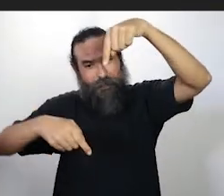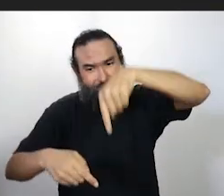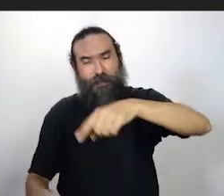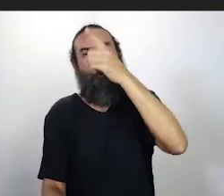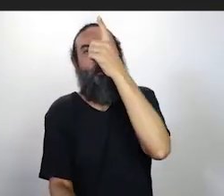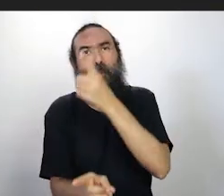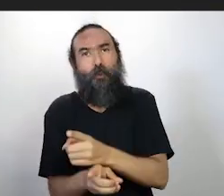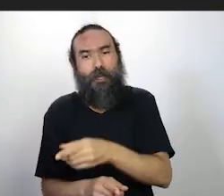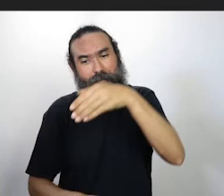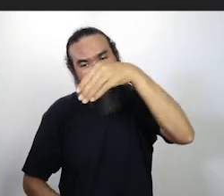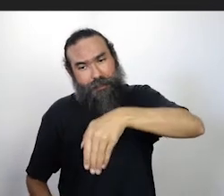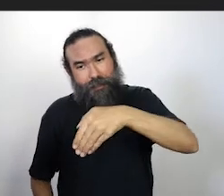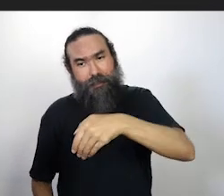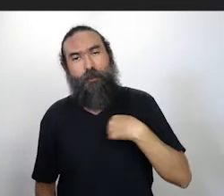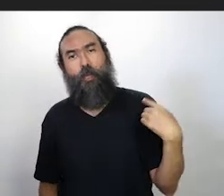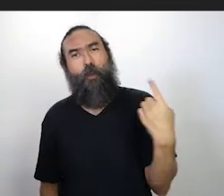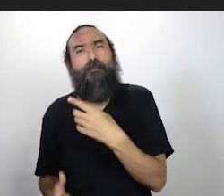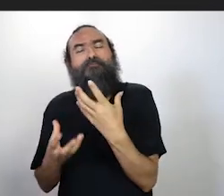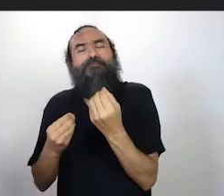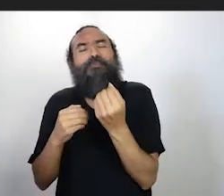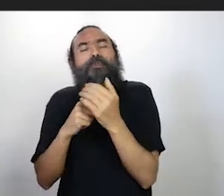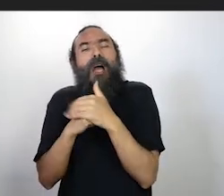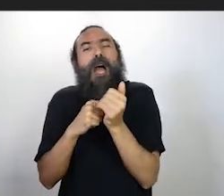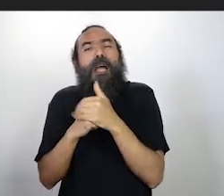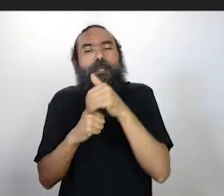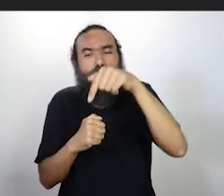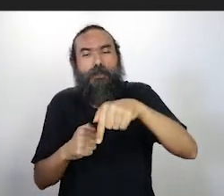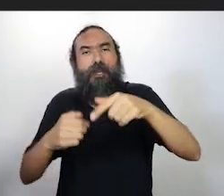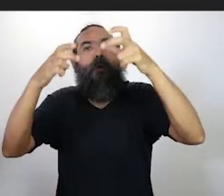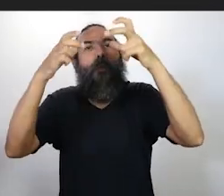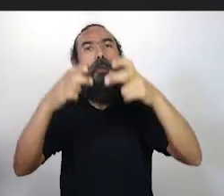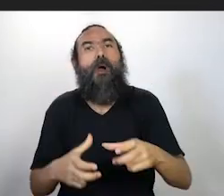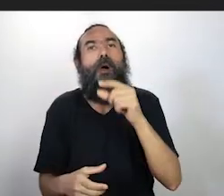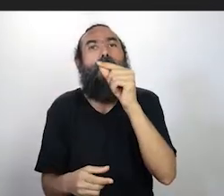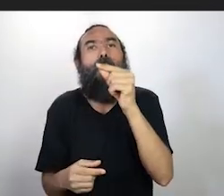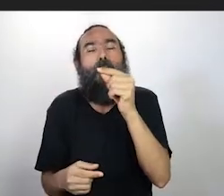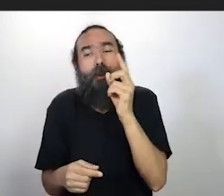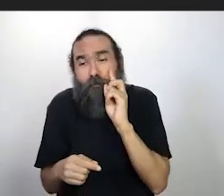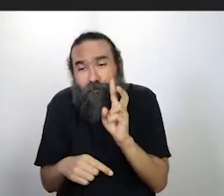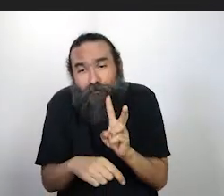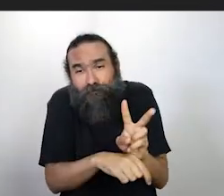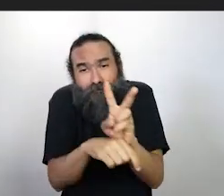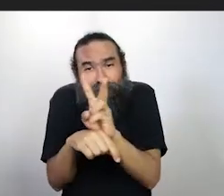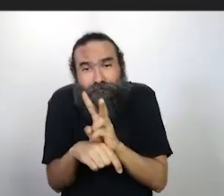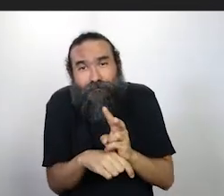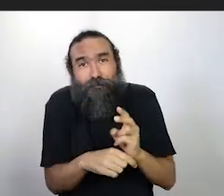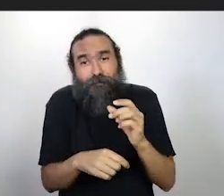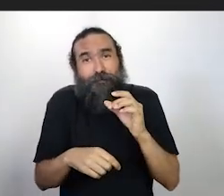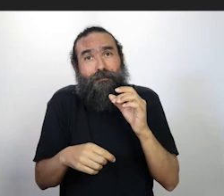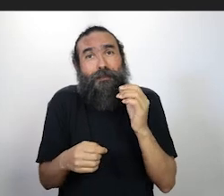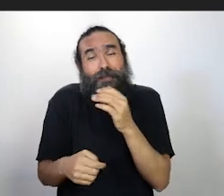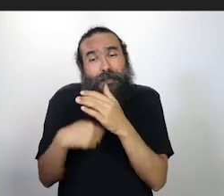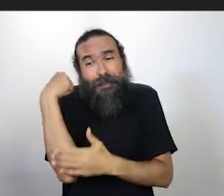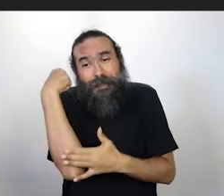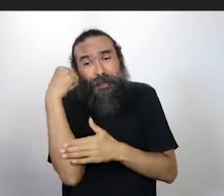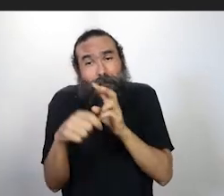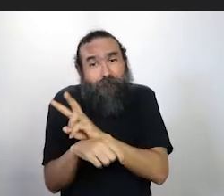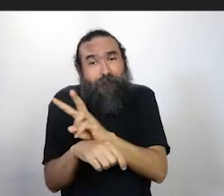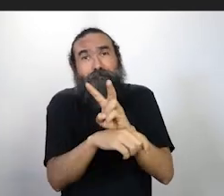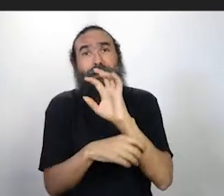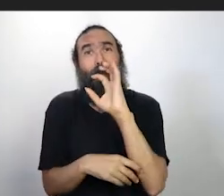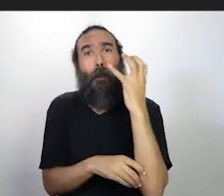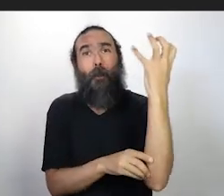aqui, nesse território que a gente tem tanto carinho, porque é um território de cuidado, de preservação ambiental, mas também de preservação